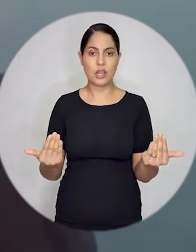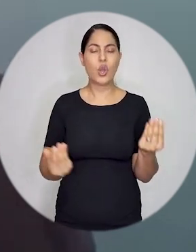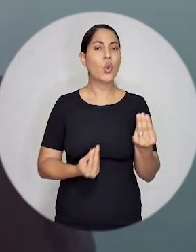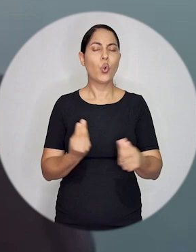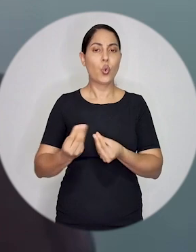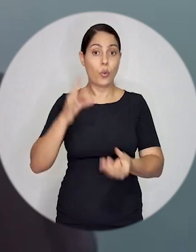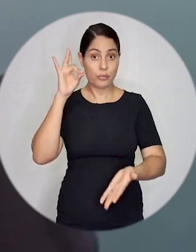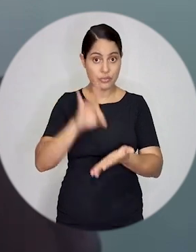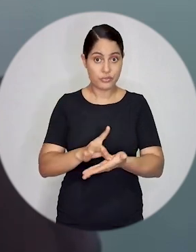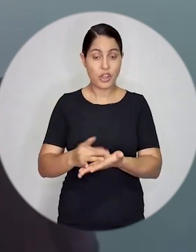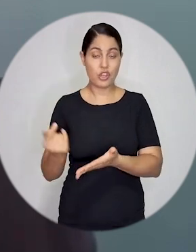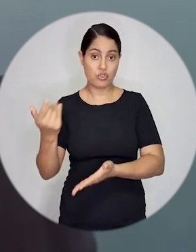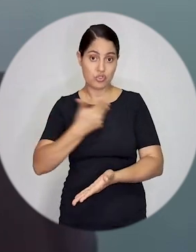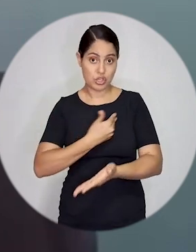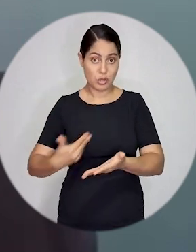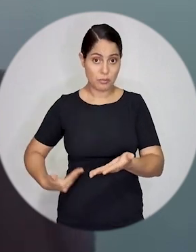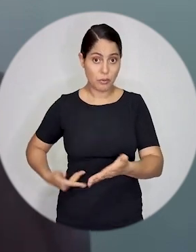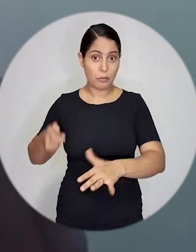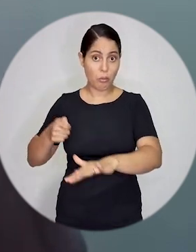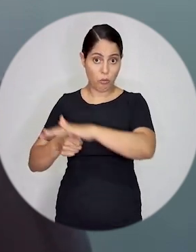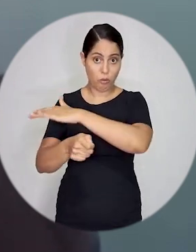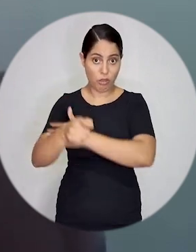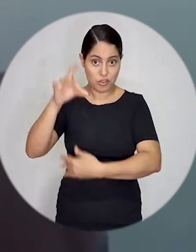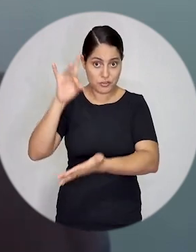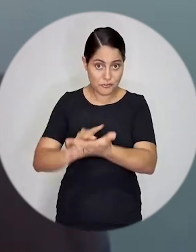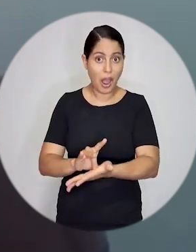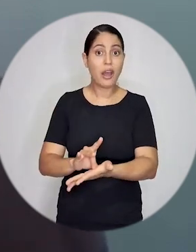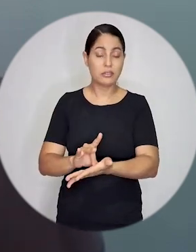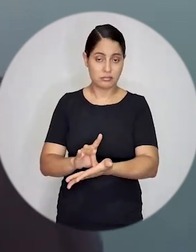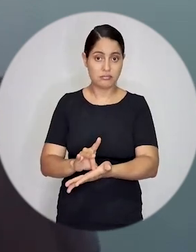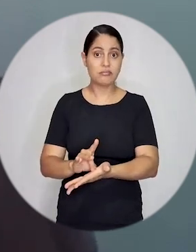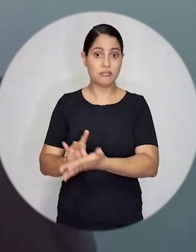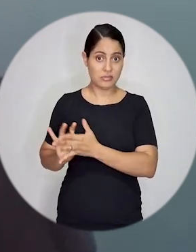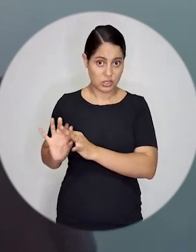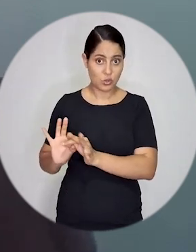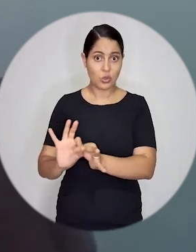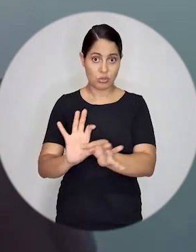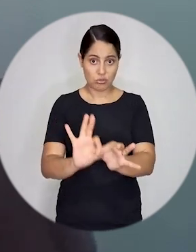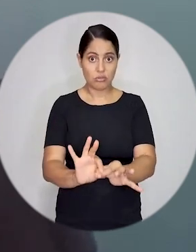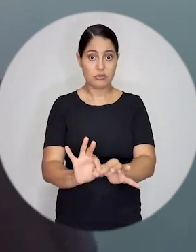né? Como assegurar que recursos públicos existam, né, em